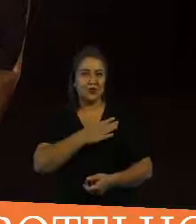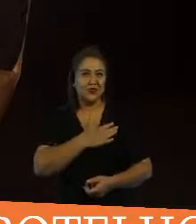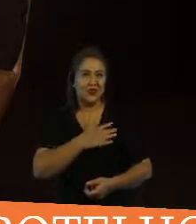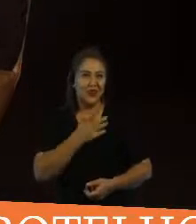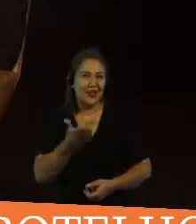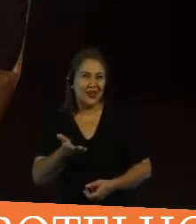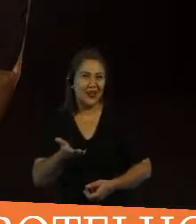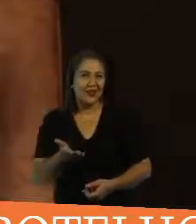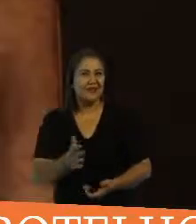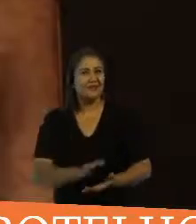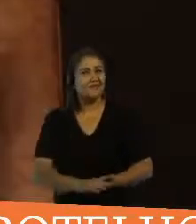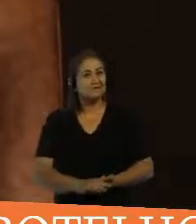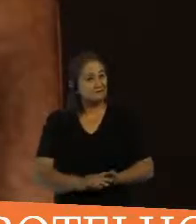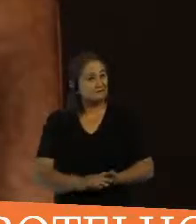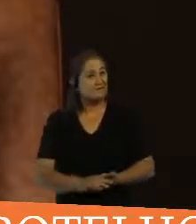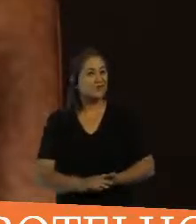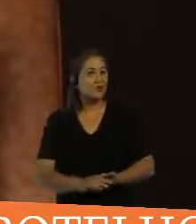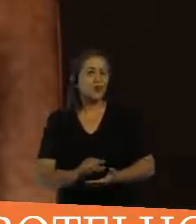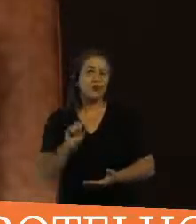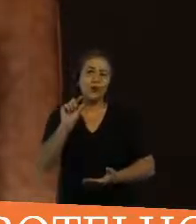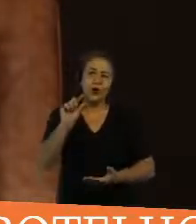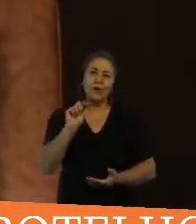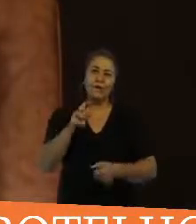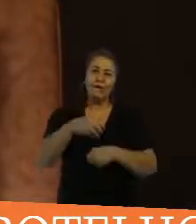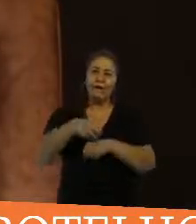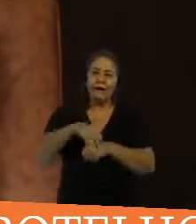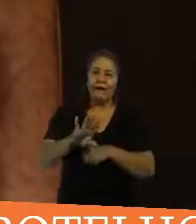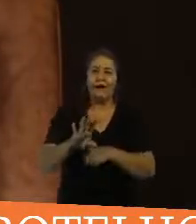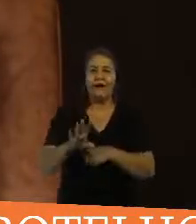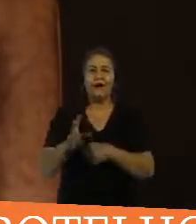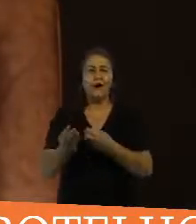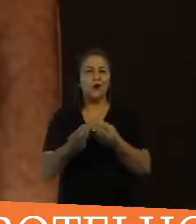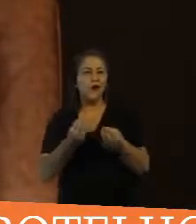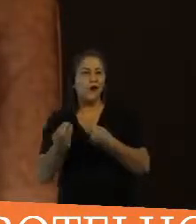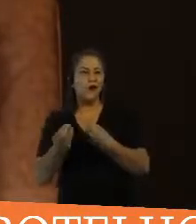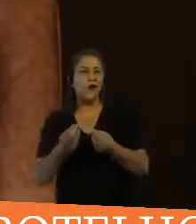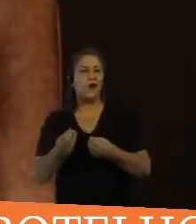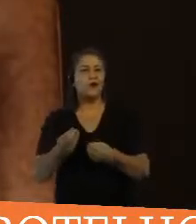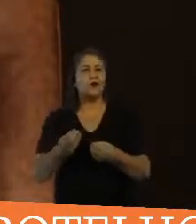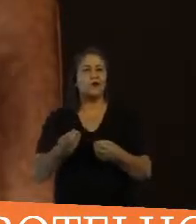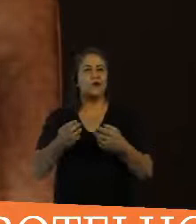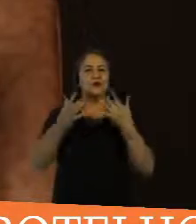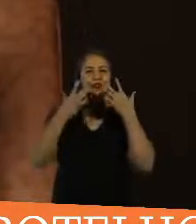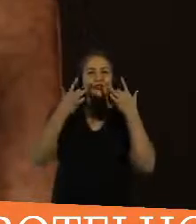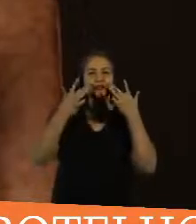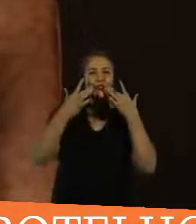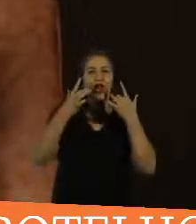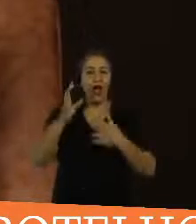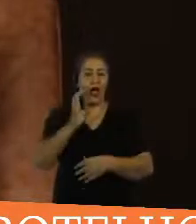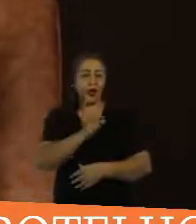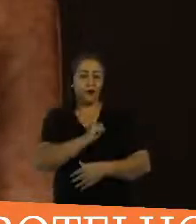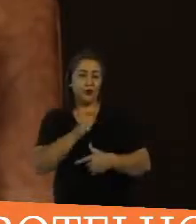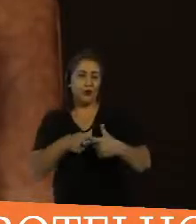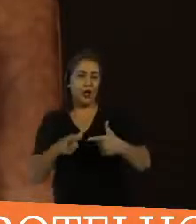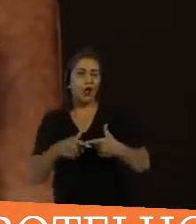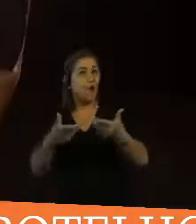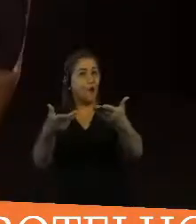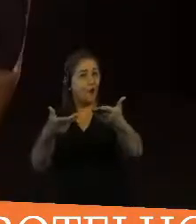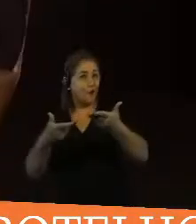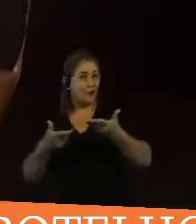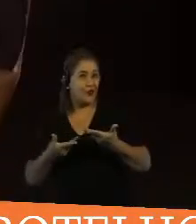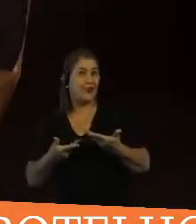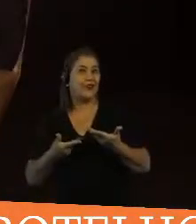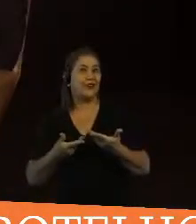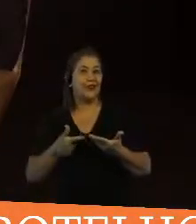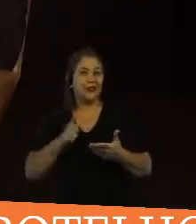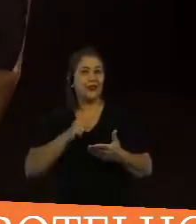Gente, então aí é um pouquinho do nosso espetáculo do Amor e Caos. Convido vocês a assistirem o espetáculo todo, que está na página